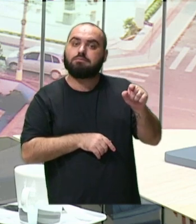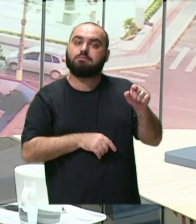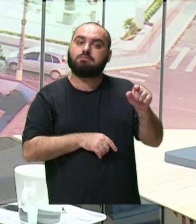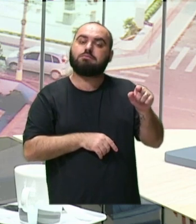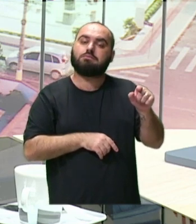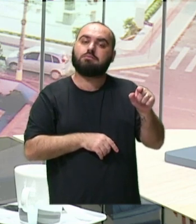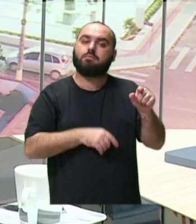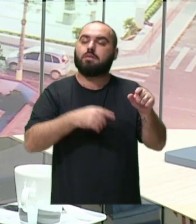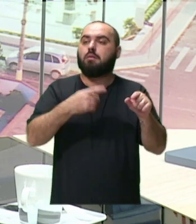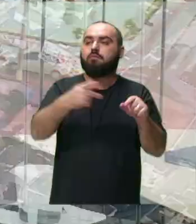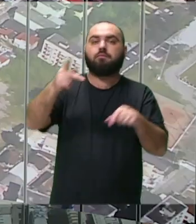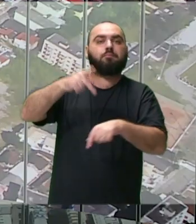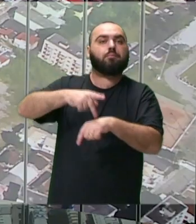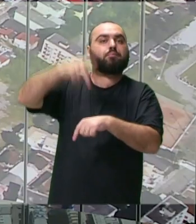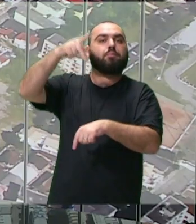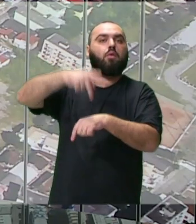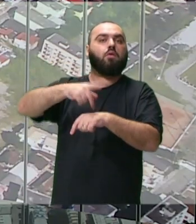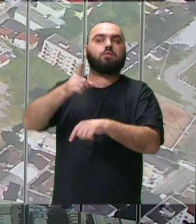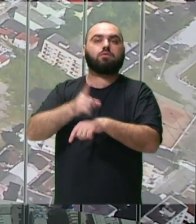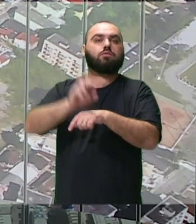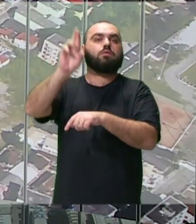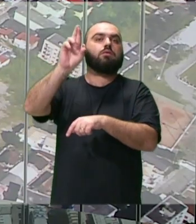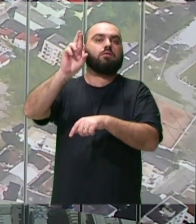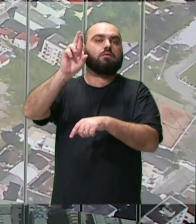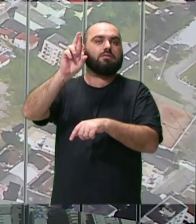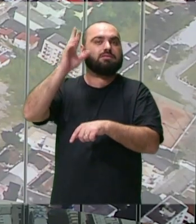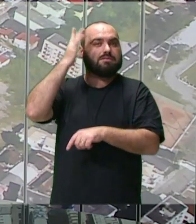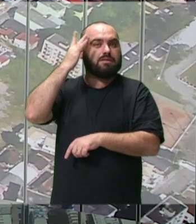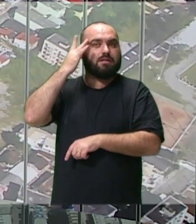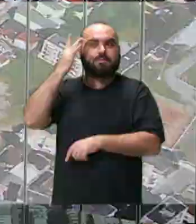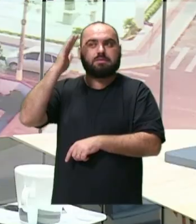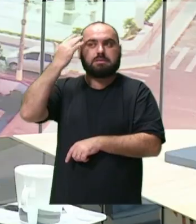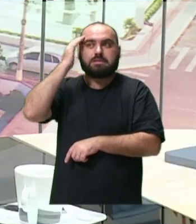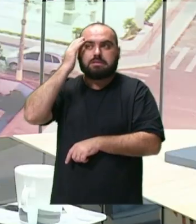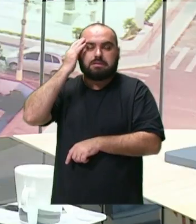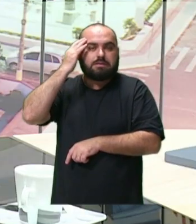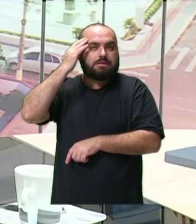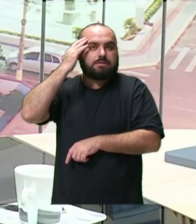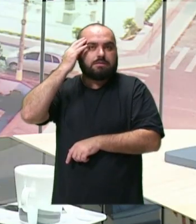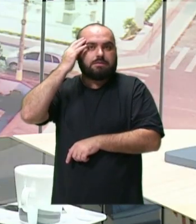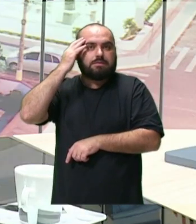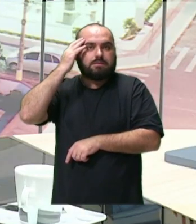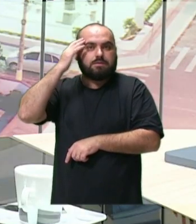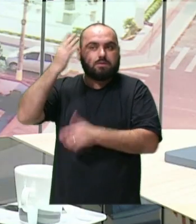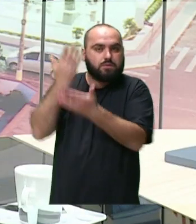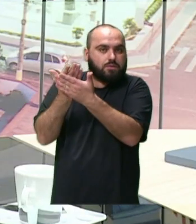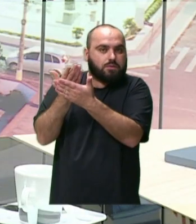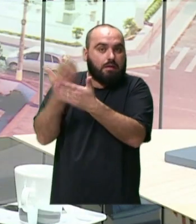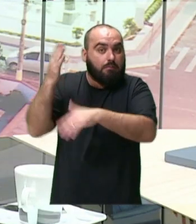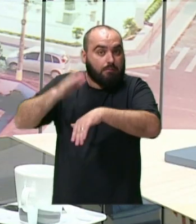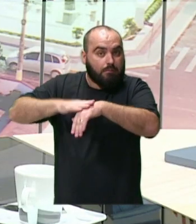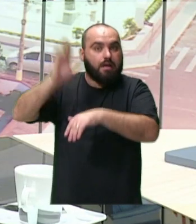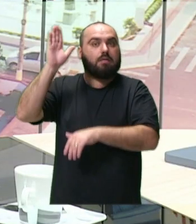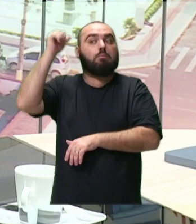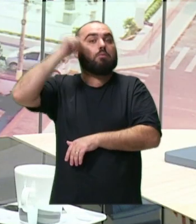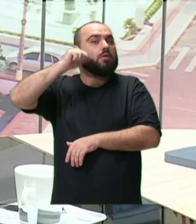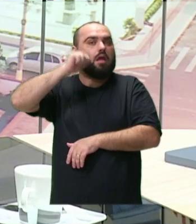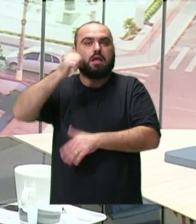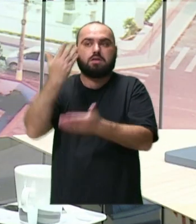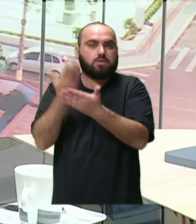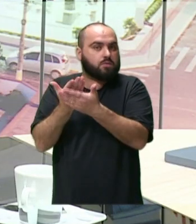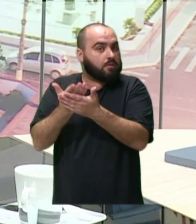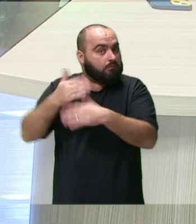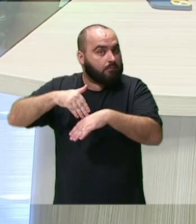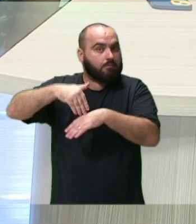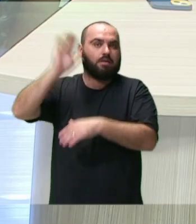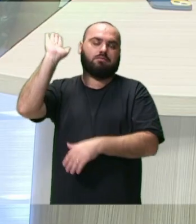procuram pós-graduação, doutorado, procuram se especializar mais em temas. No grau universitário, elas são maioria, ao invés